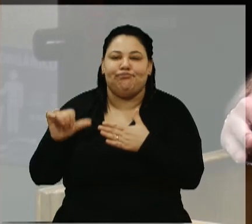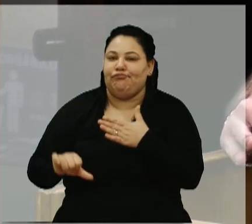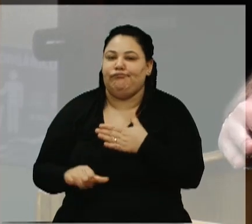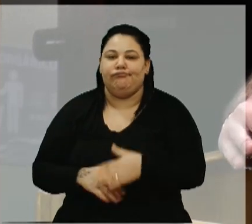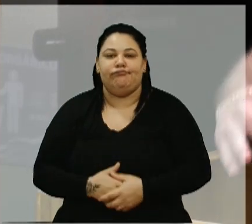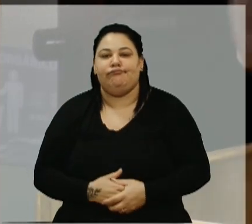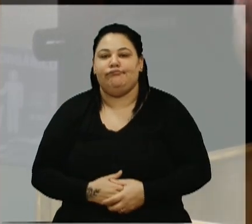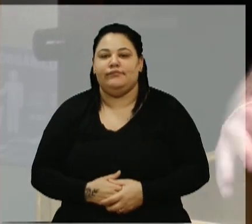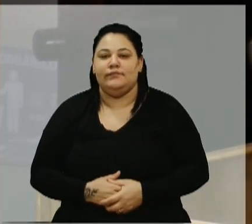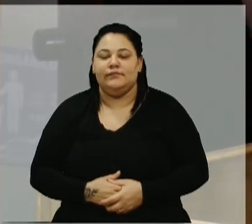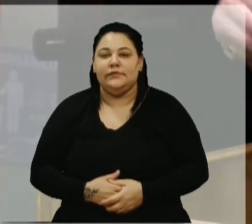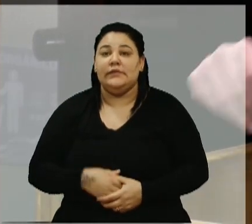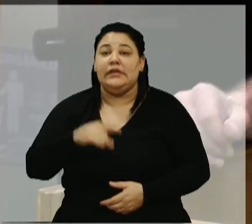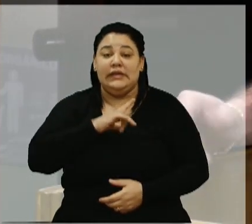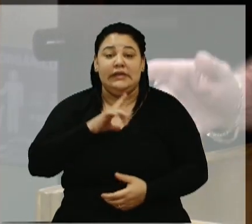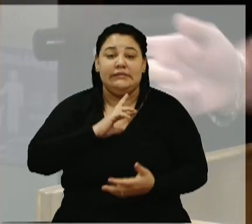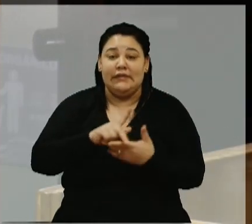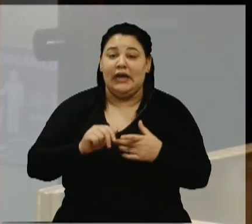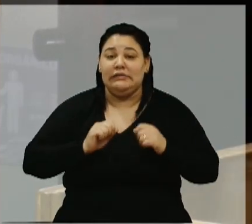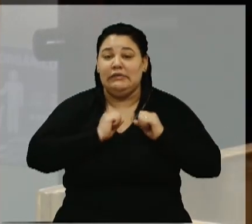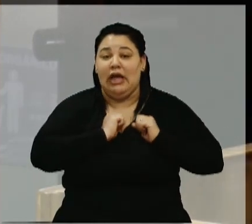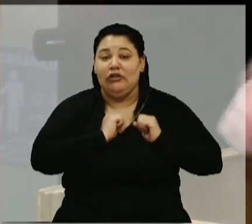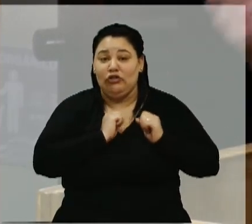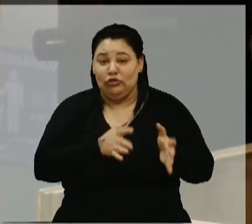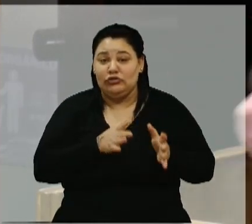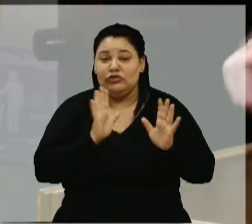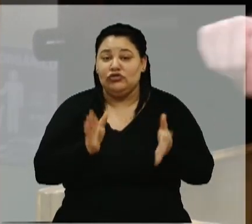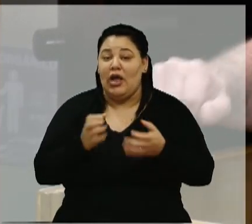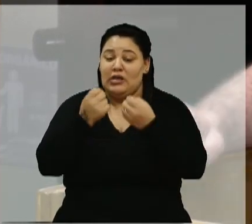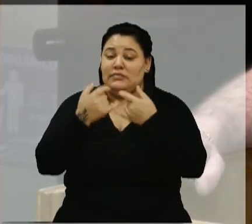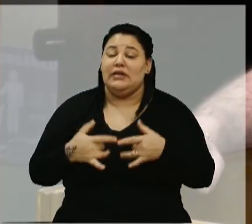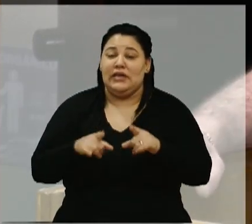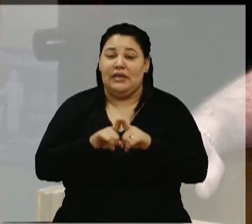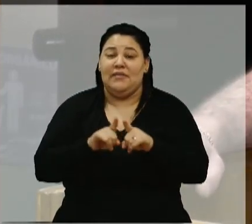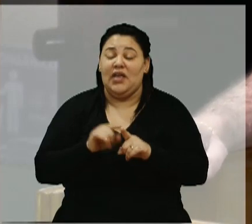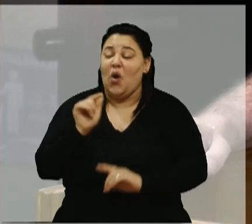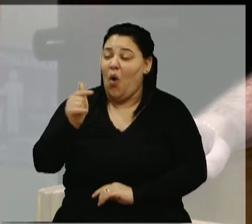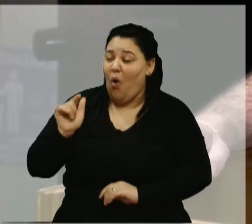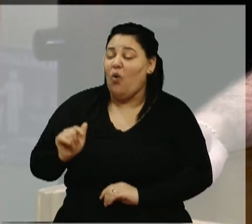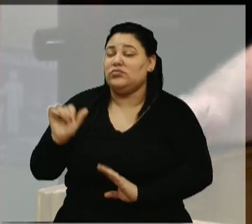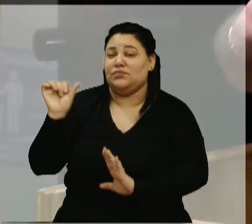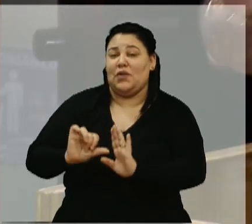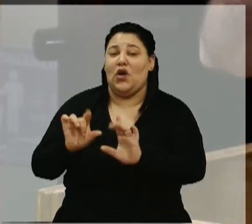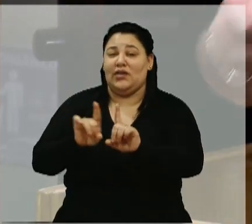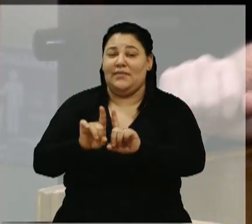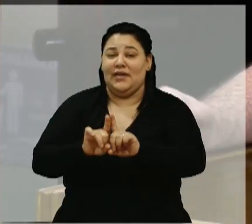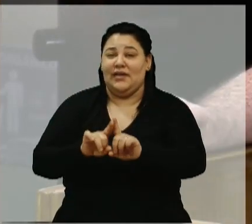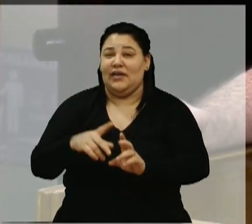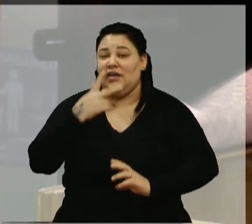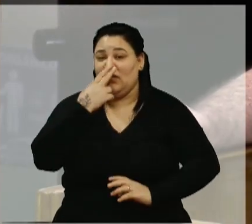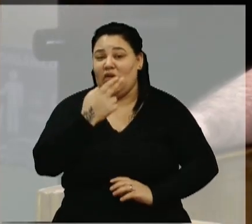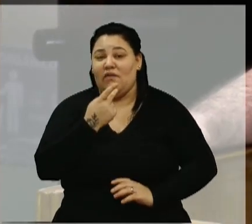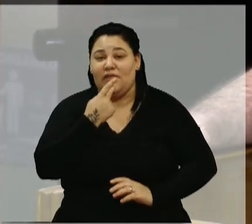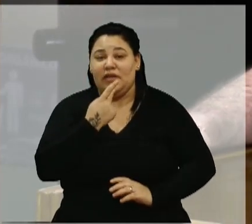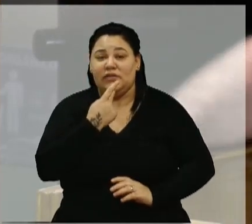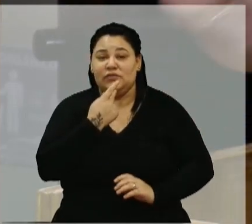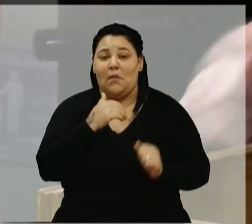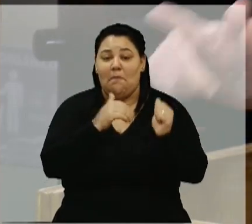Toma diversas atitudes, das quais eu falei, outras mais, a exemplo de quebra de sigilo